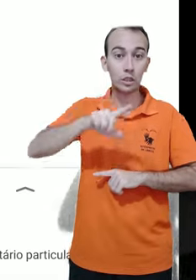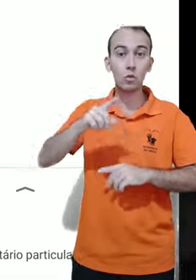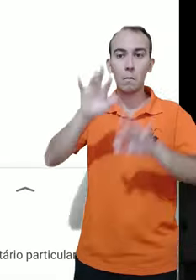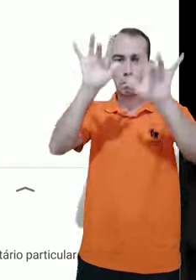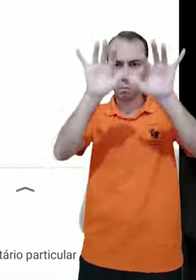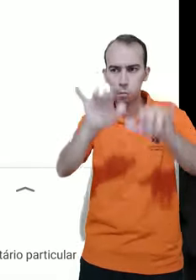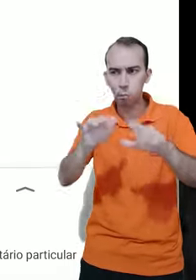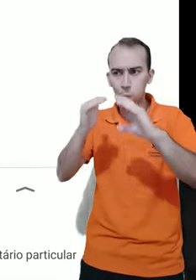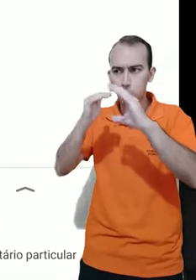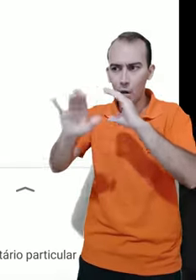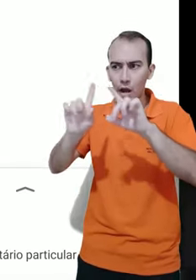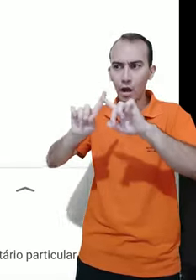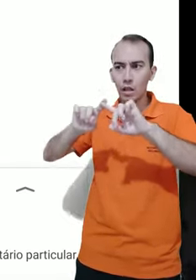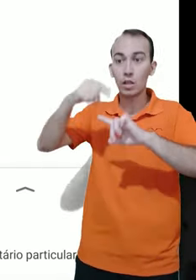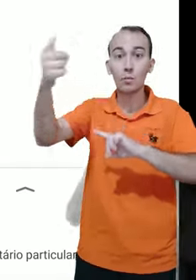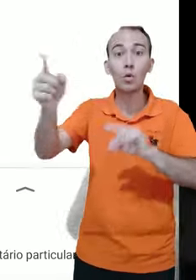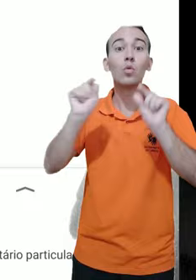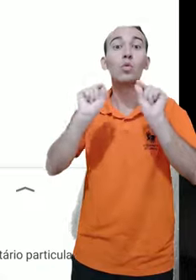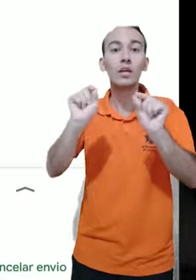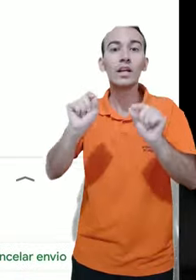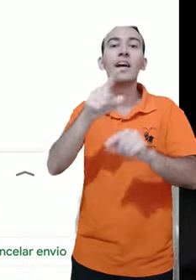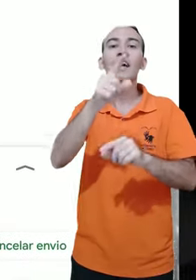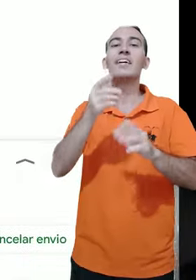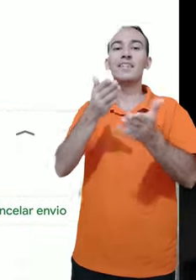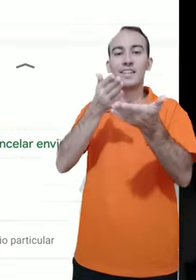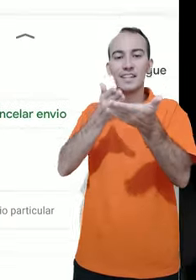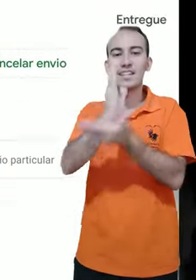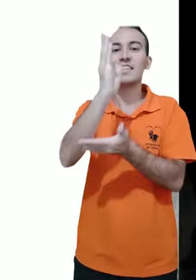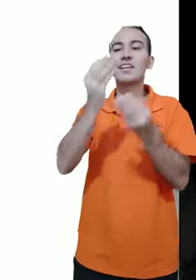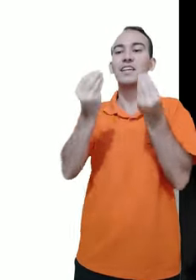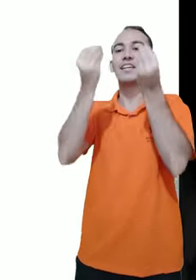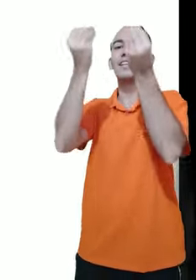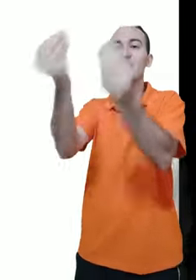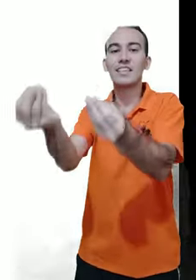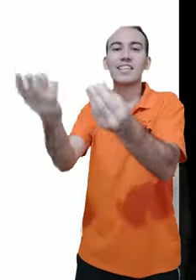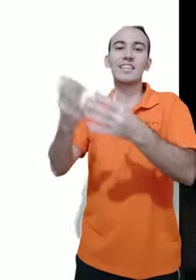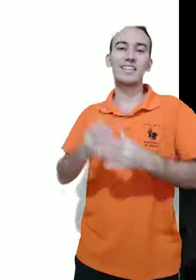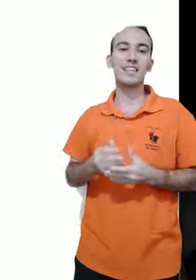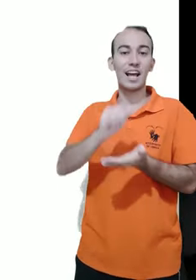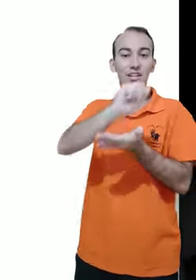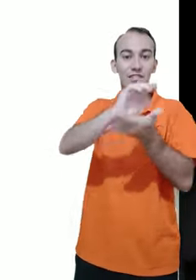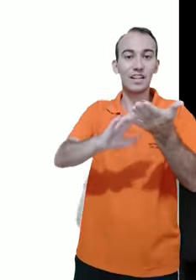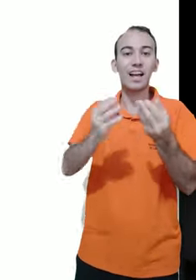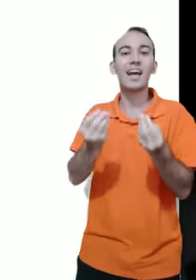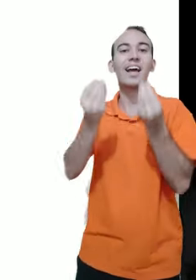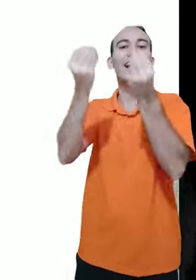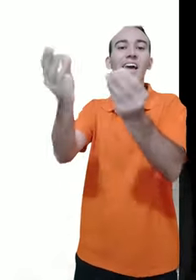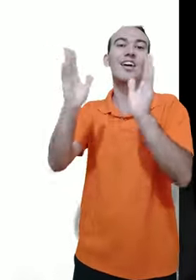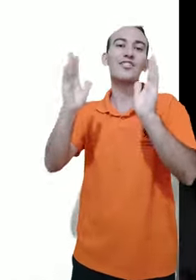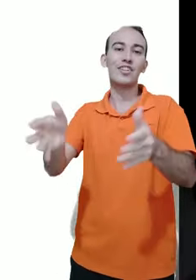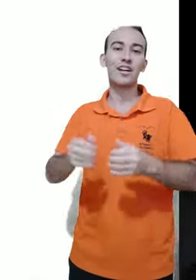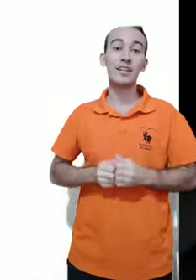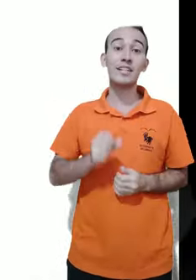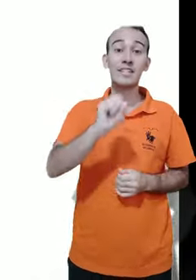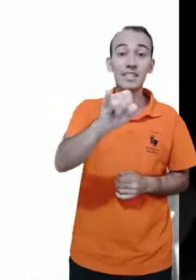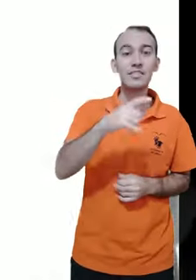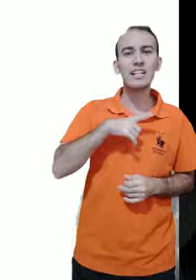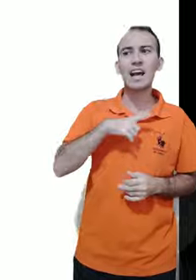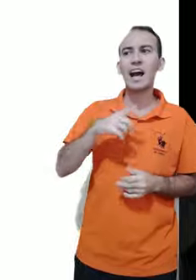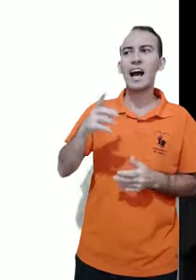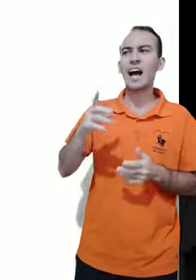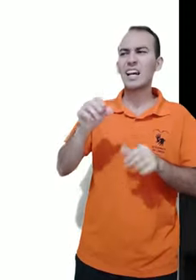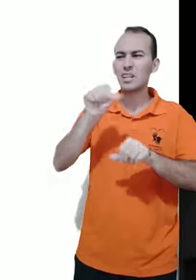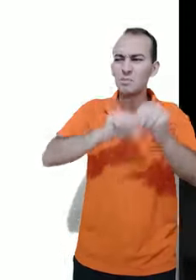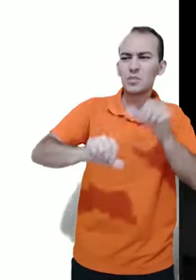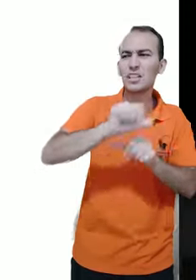box após enviar o formulário e retornar ao Clécio a sua atividade consta como entregue você